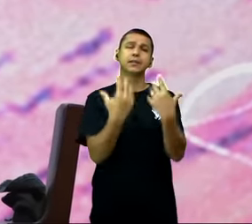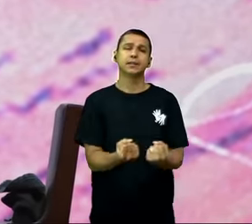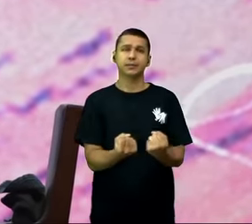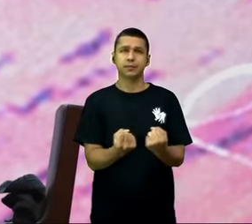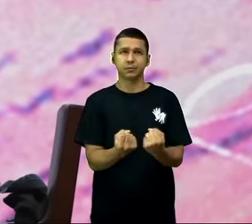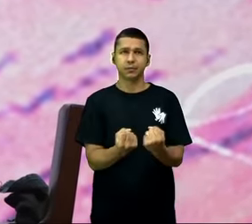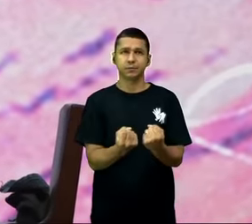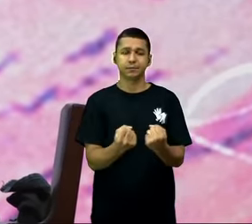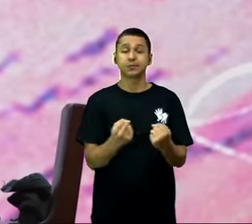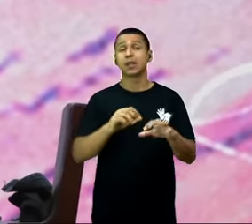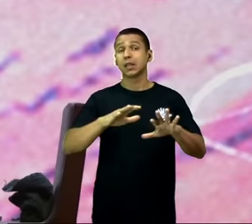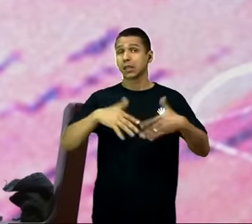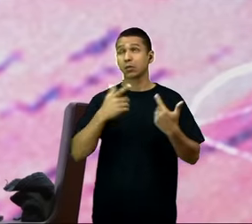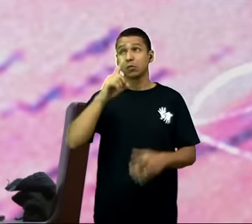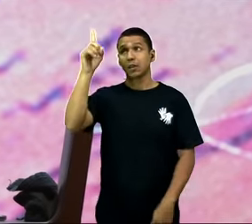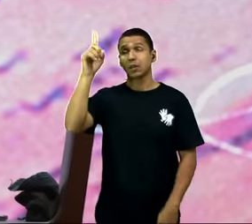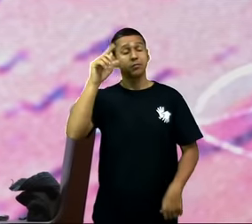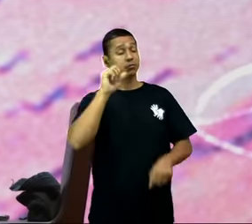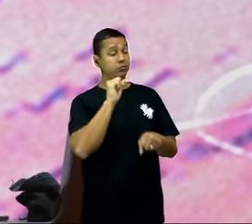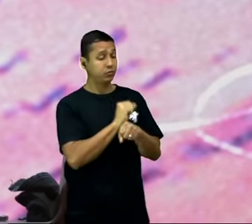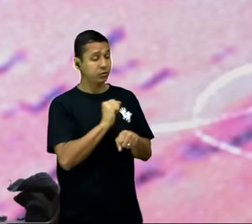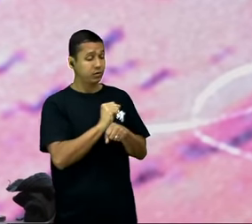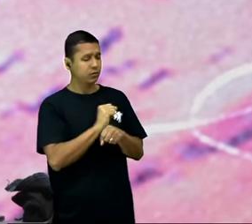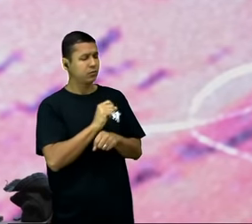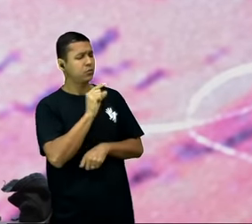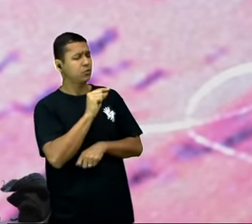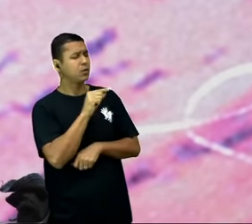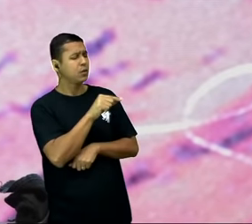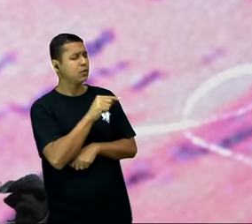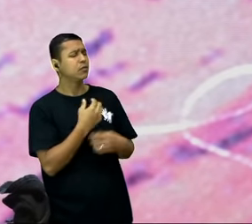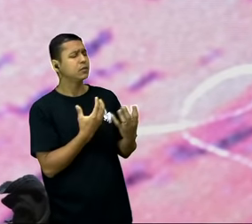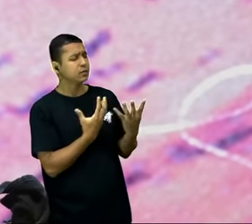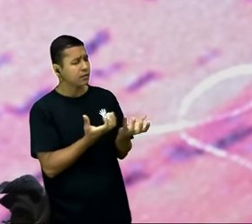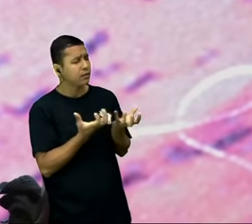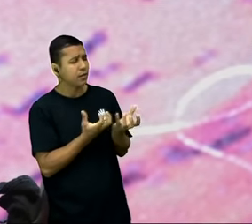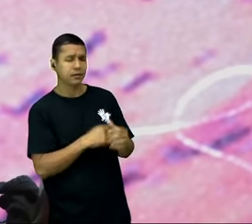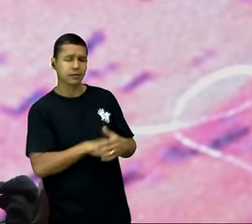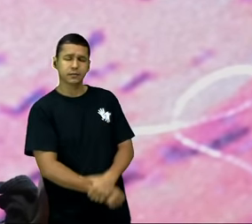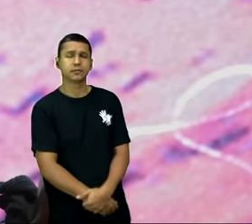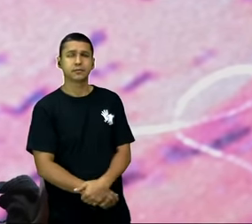você entender o que você quer. Oi, meu Deus.